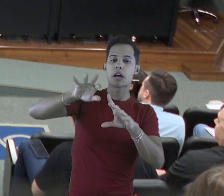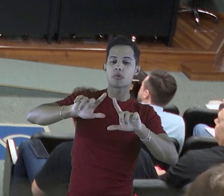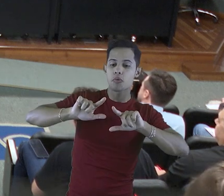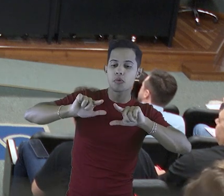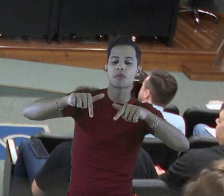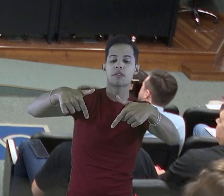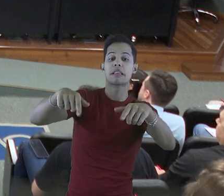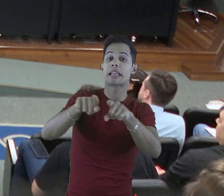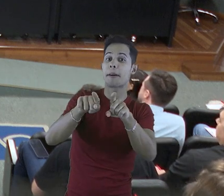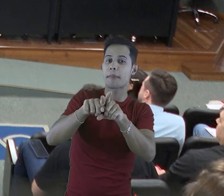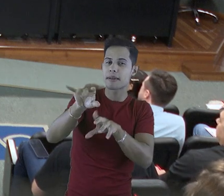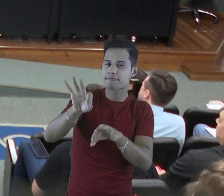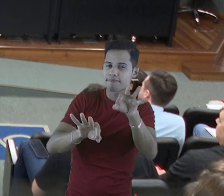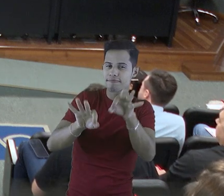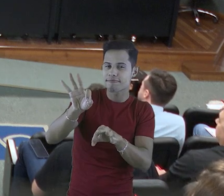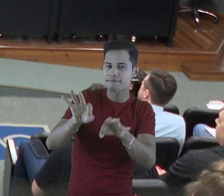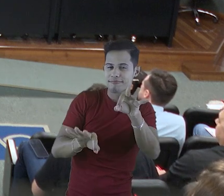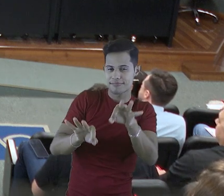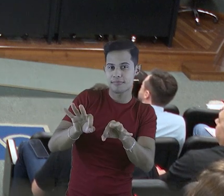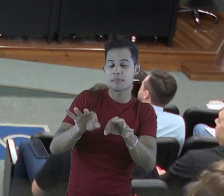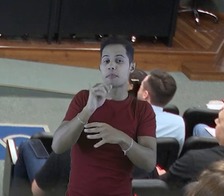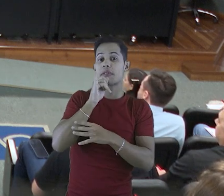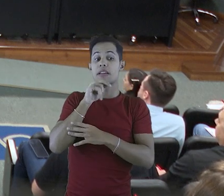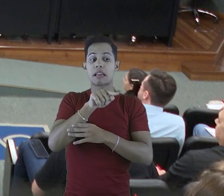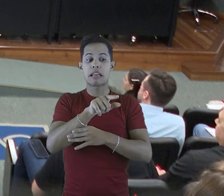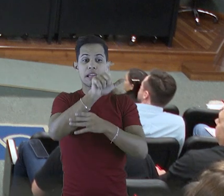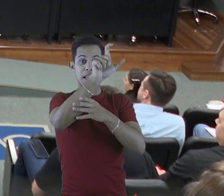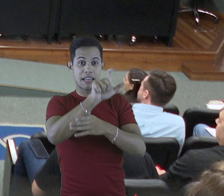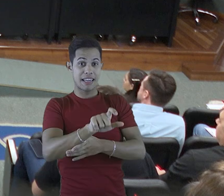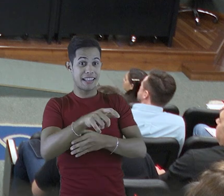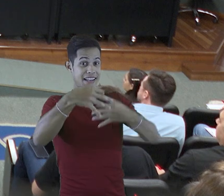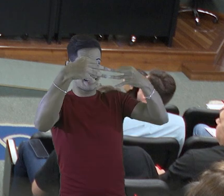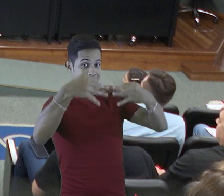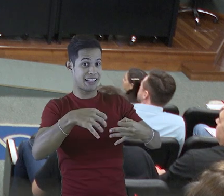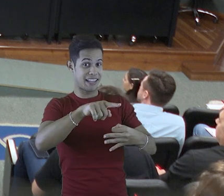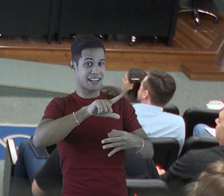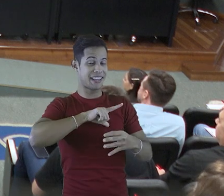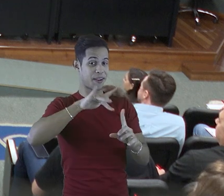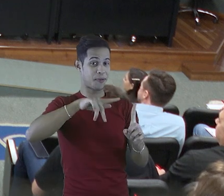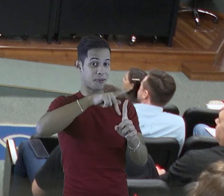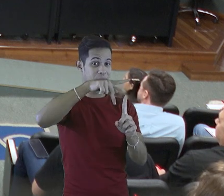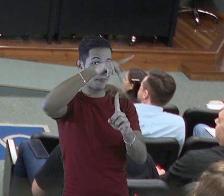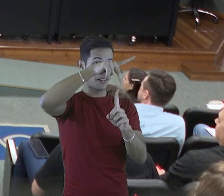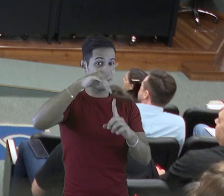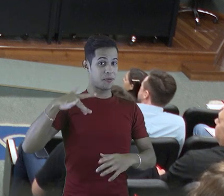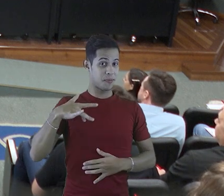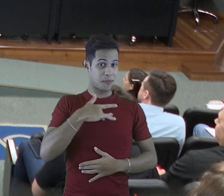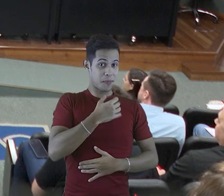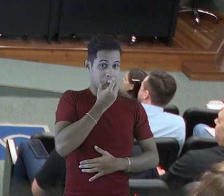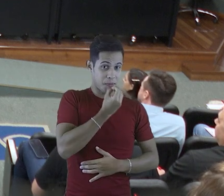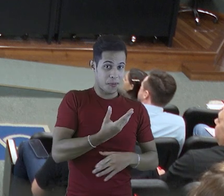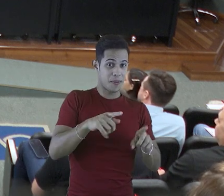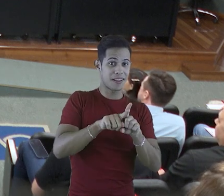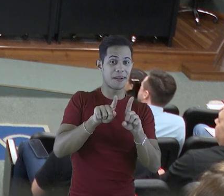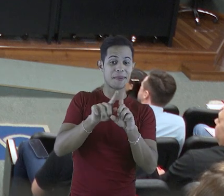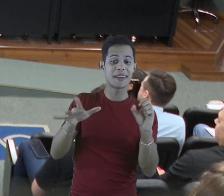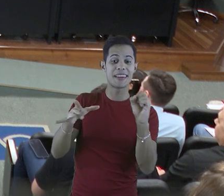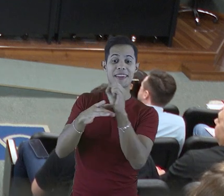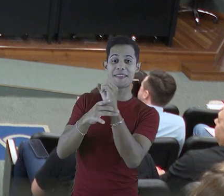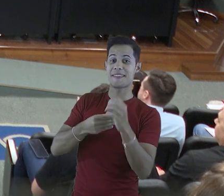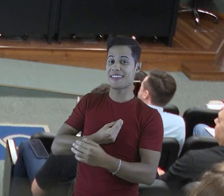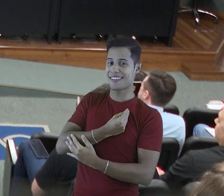também está bem formatado. Por exemplo, certeza que ele tem um bom plano de saúde e certeza que ele tem um bom seguro de vida.